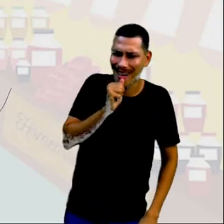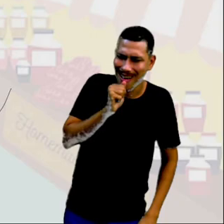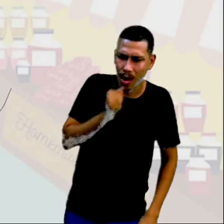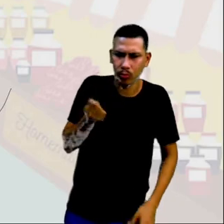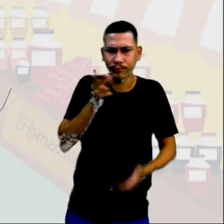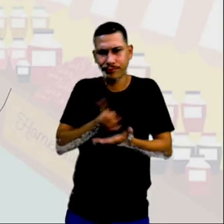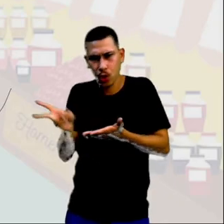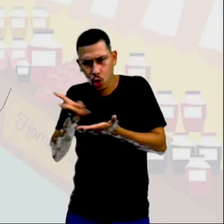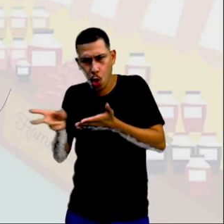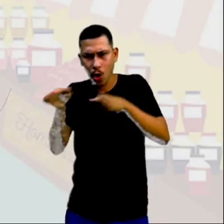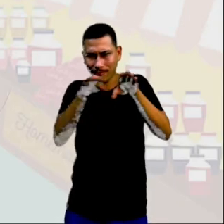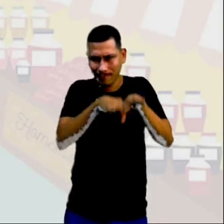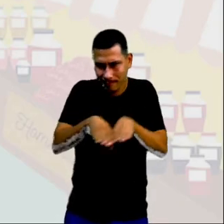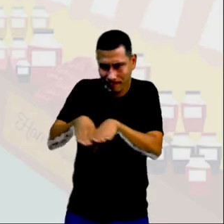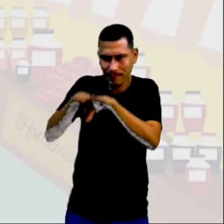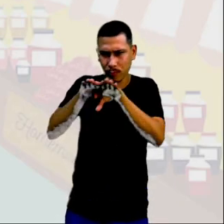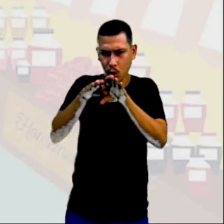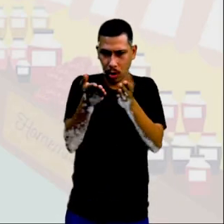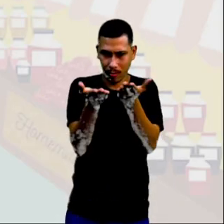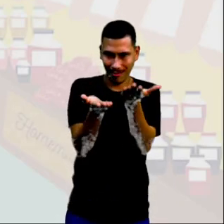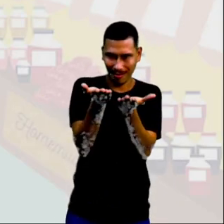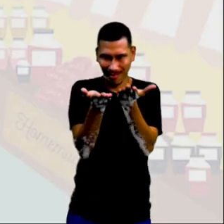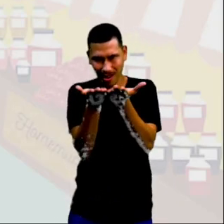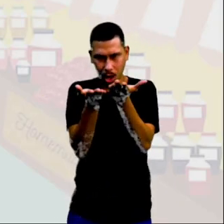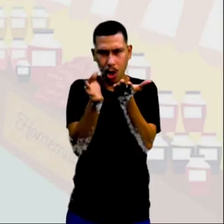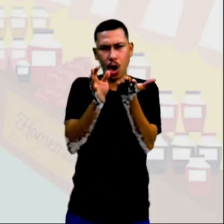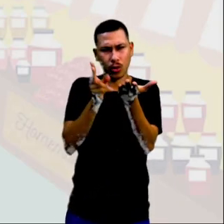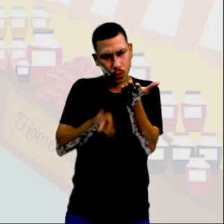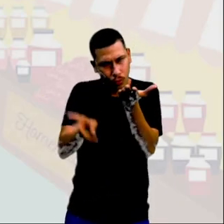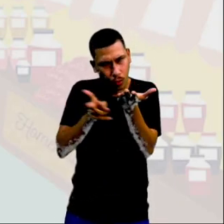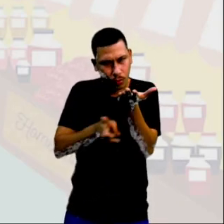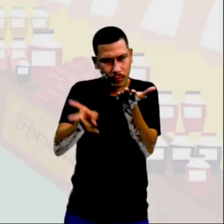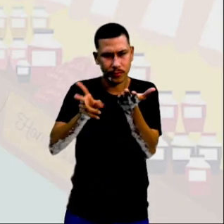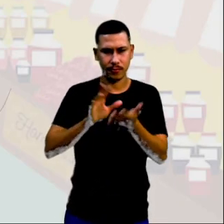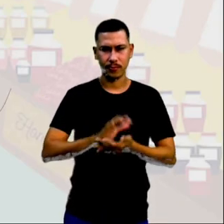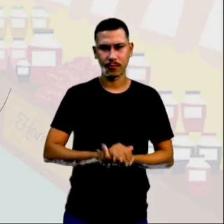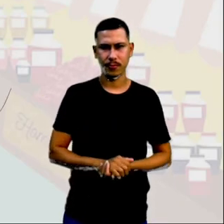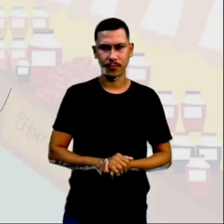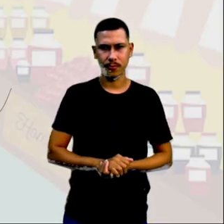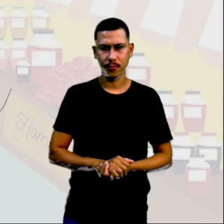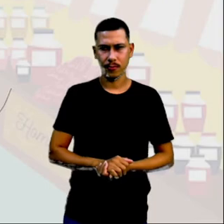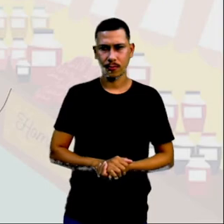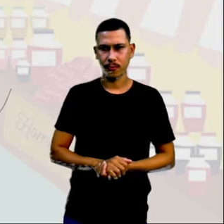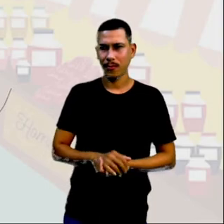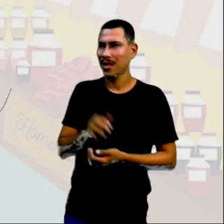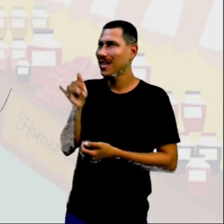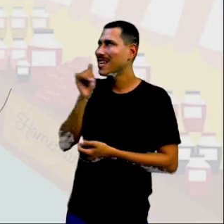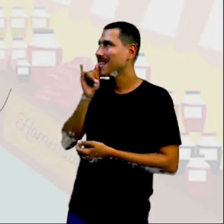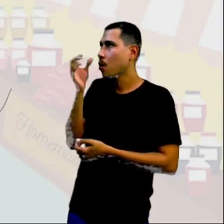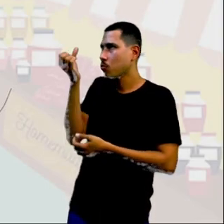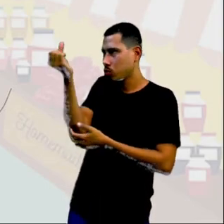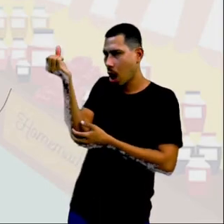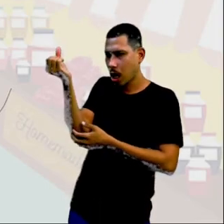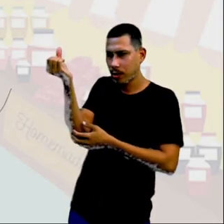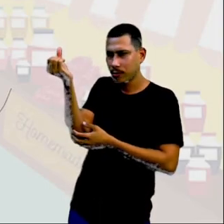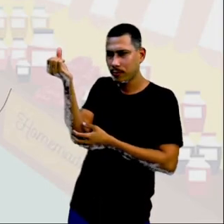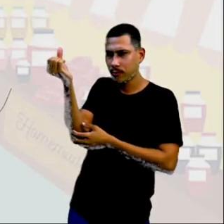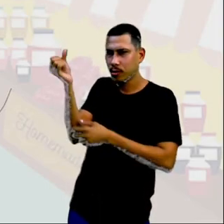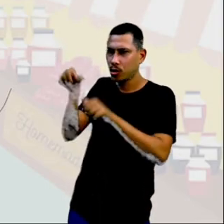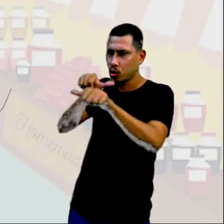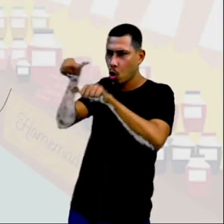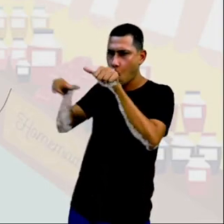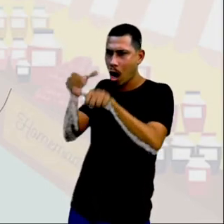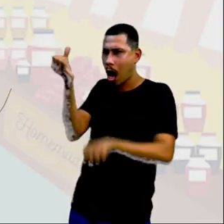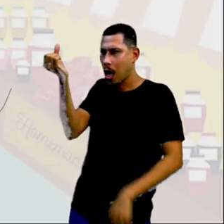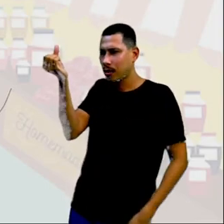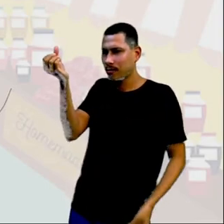a igualdade. Agora imagina que no lugar do 6, a gente vai trocar